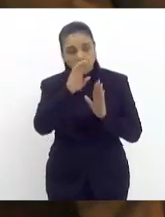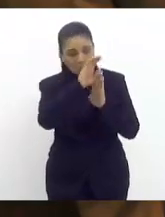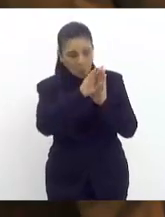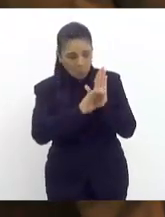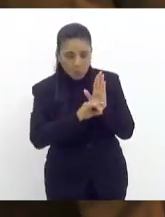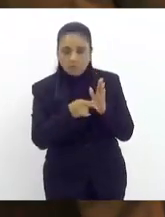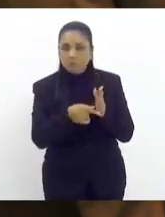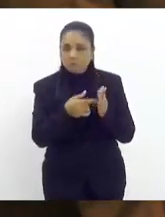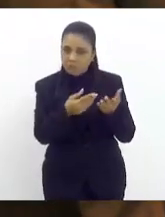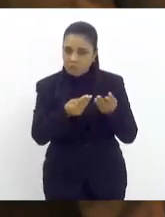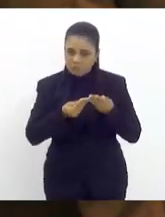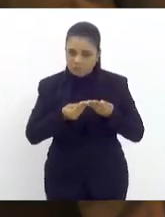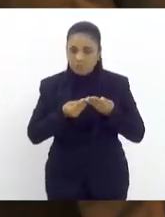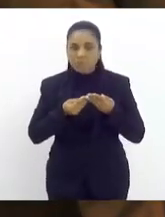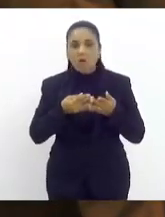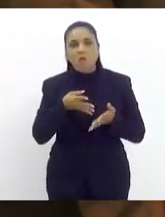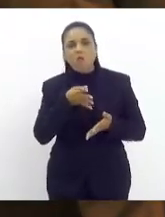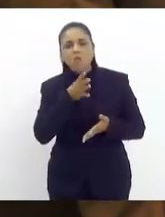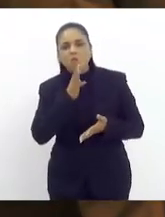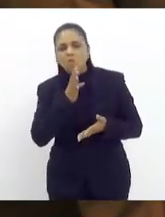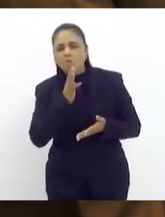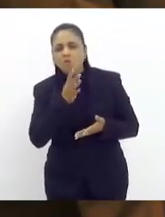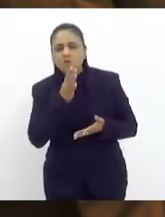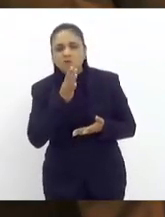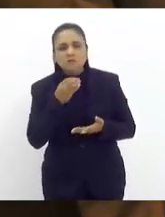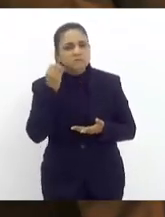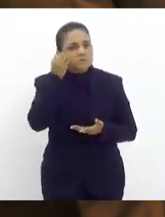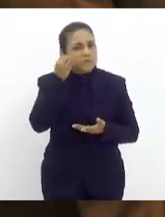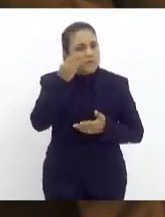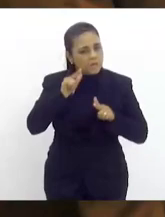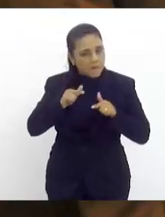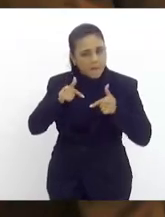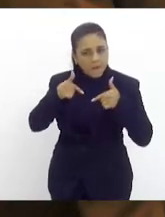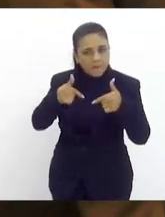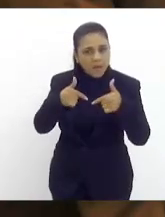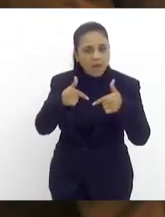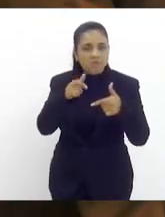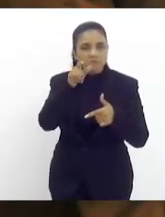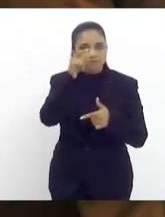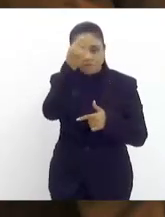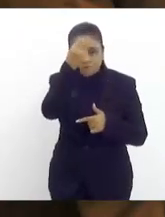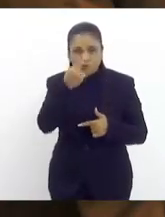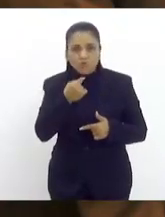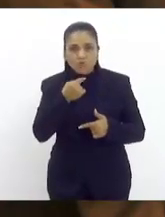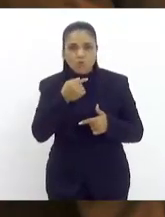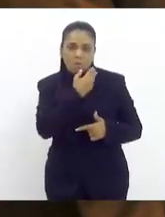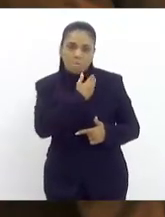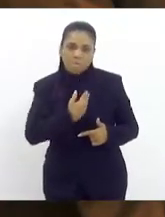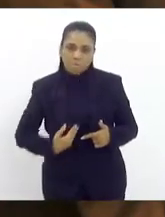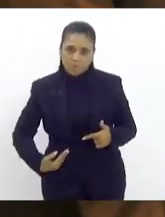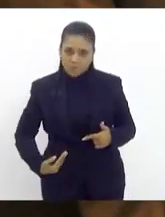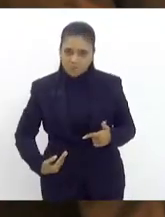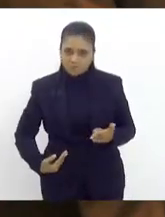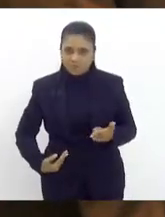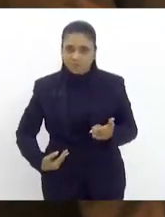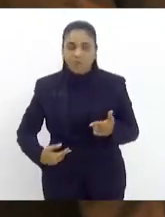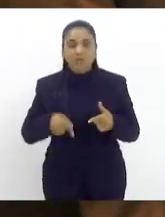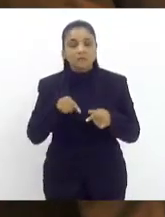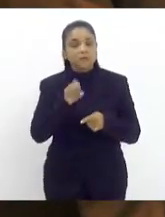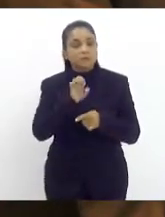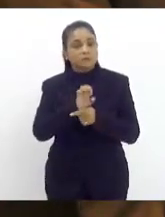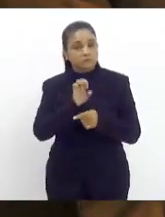além disso, começamos a conhecer a sua atuação enquanto figura pública e os empréstimos que deu ao Estado do Rio de